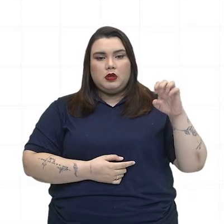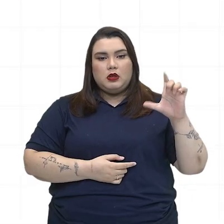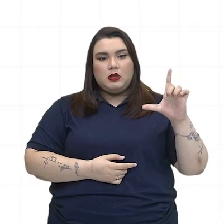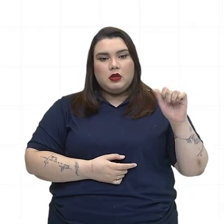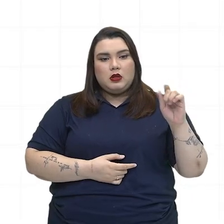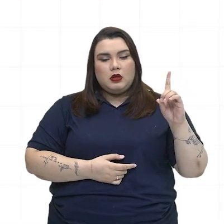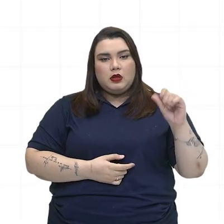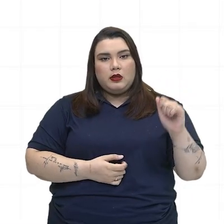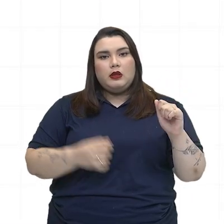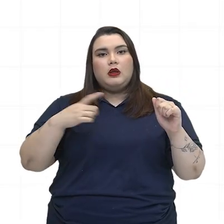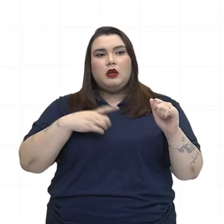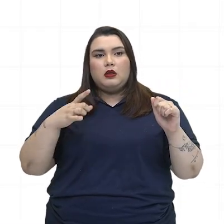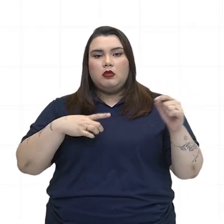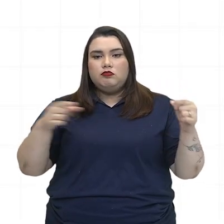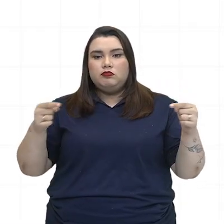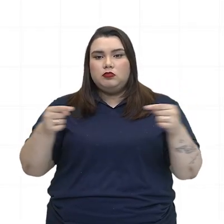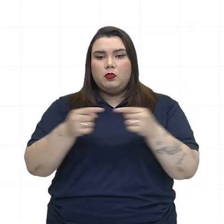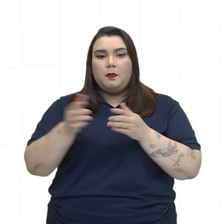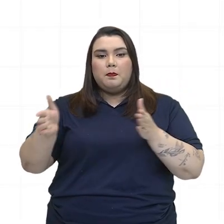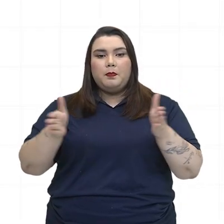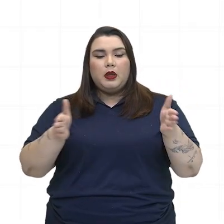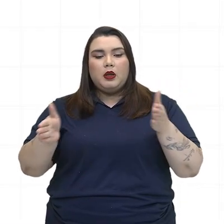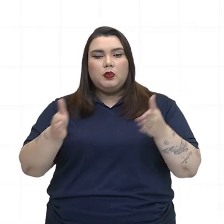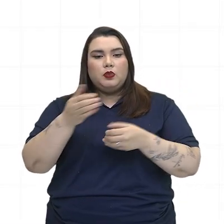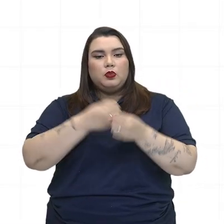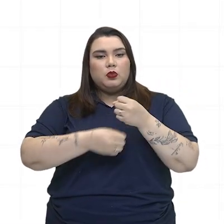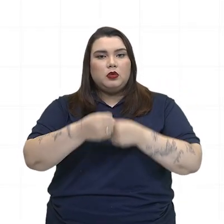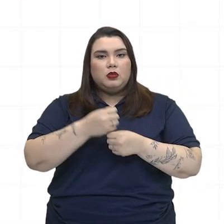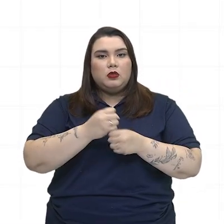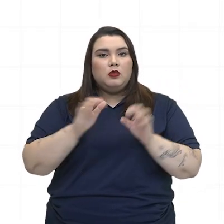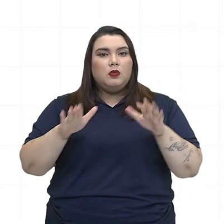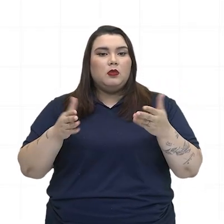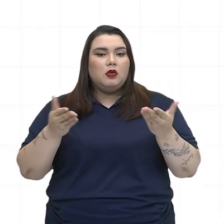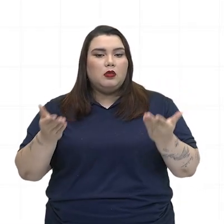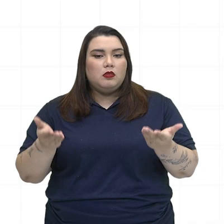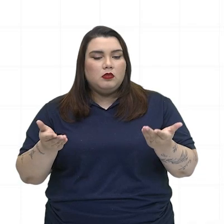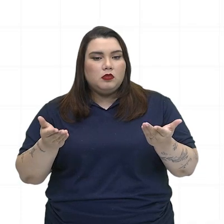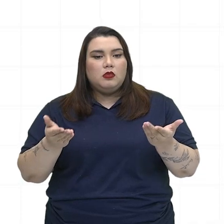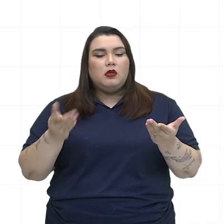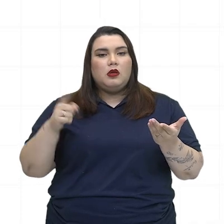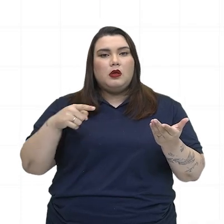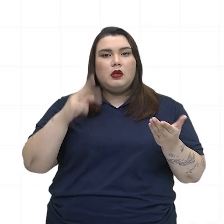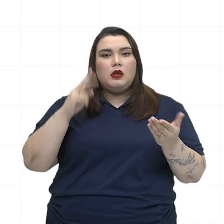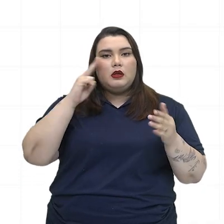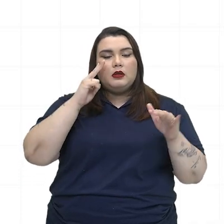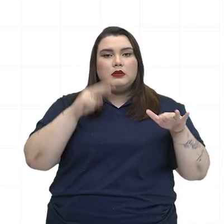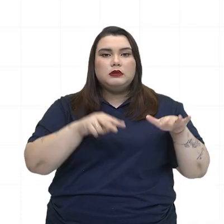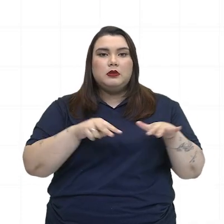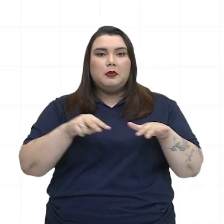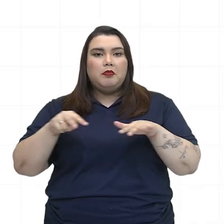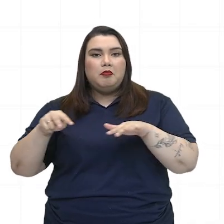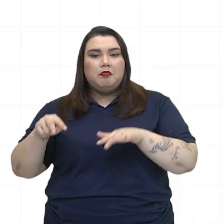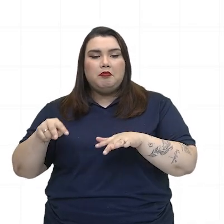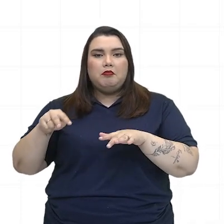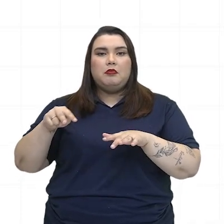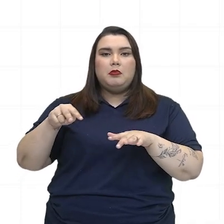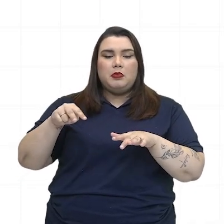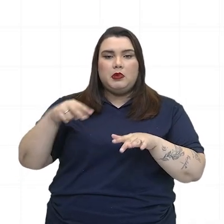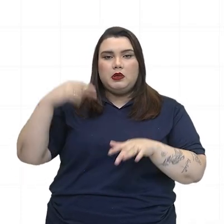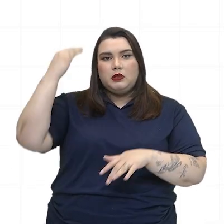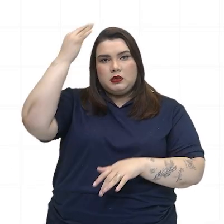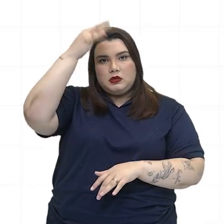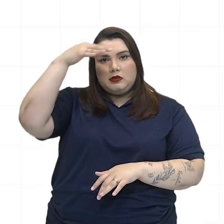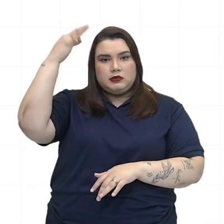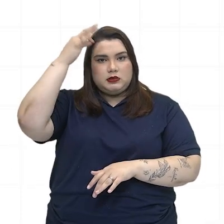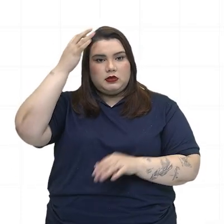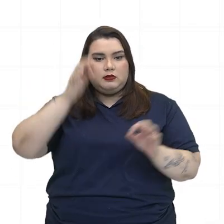período, né, do ano, que é o quê? A nossa Semana Santa, em